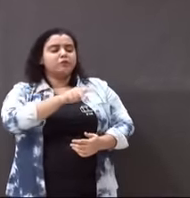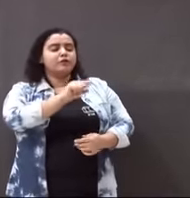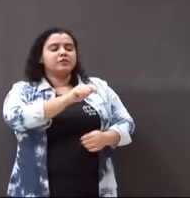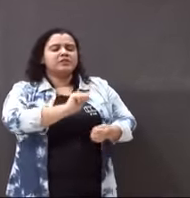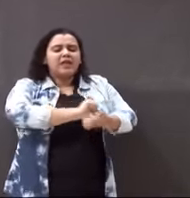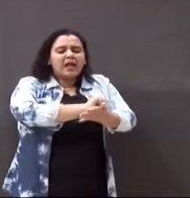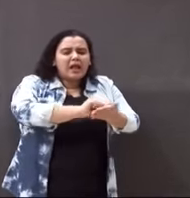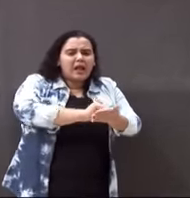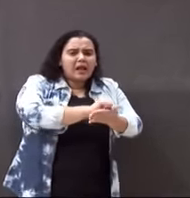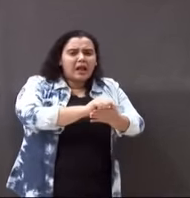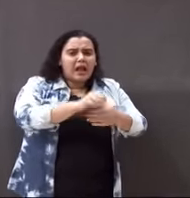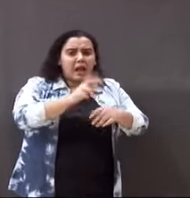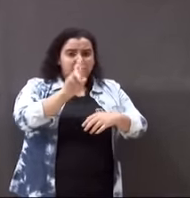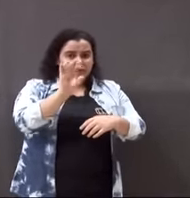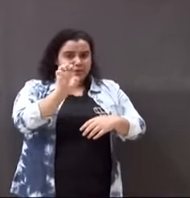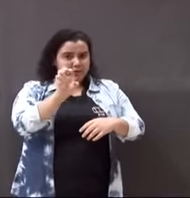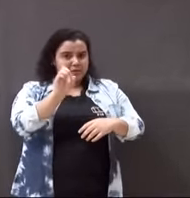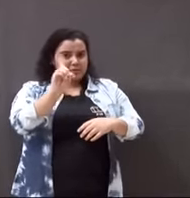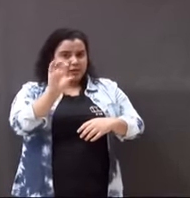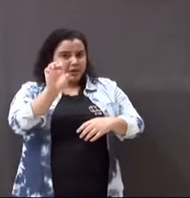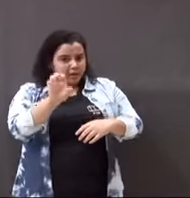Porque quem te viu lavando rede,